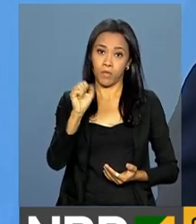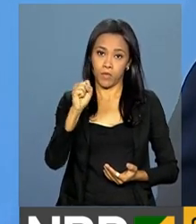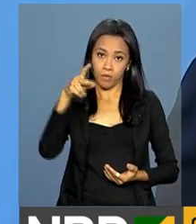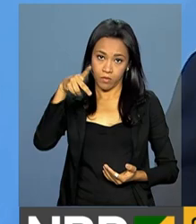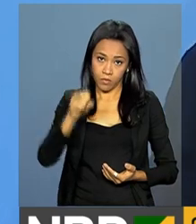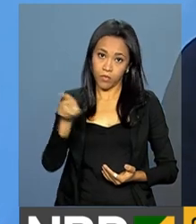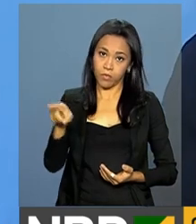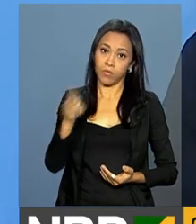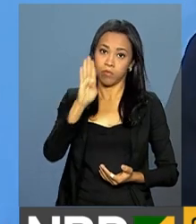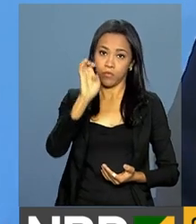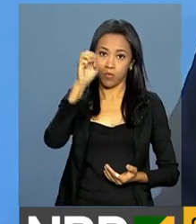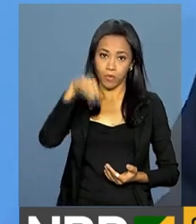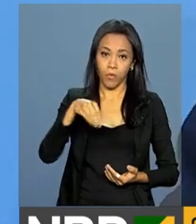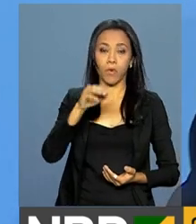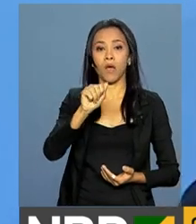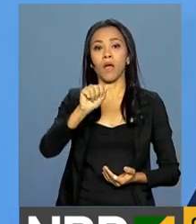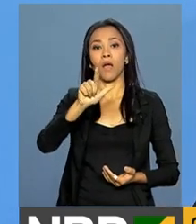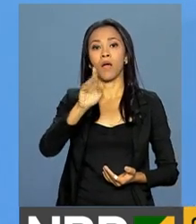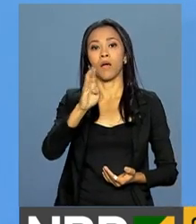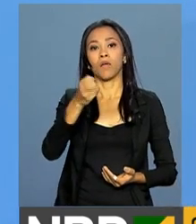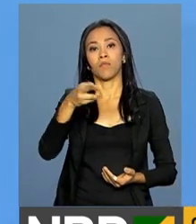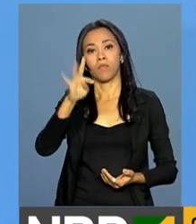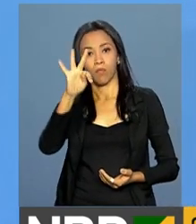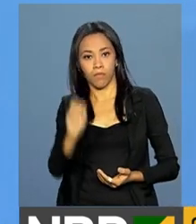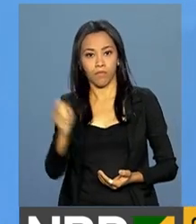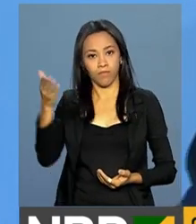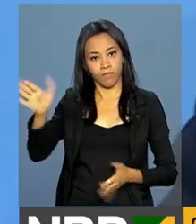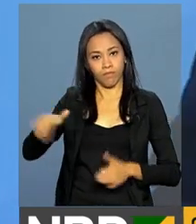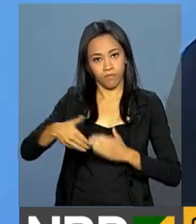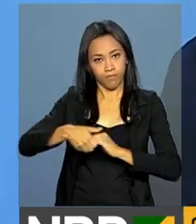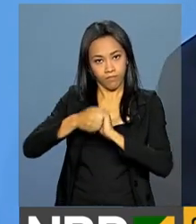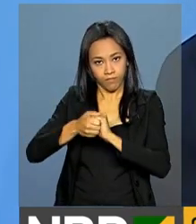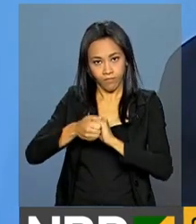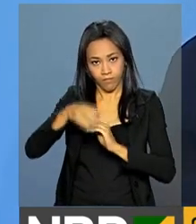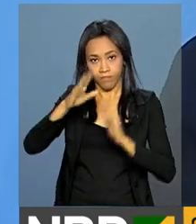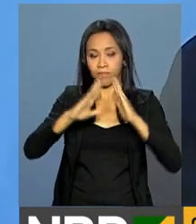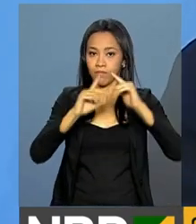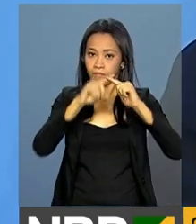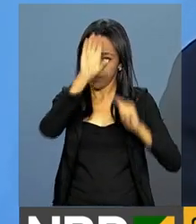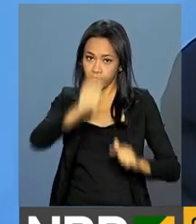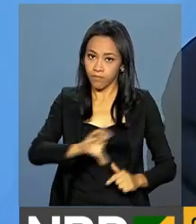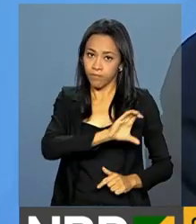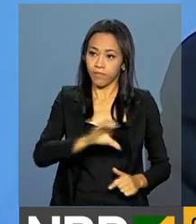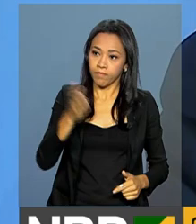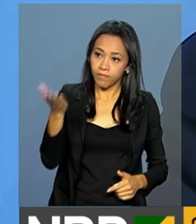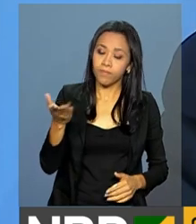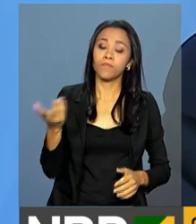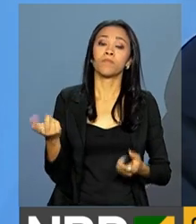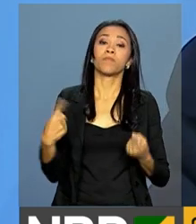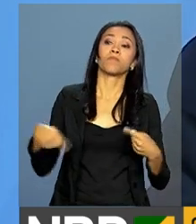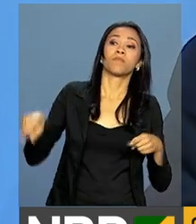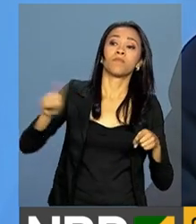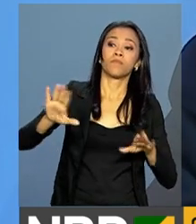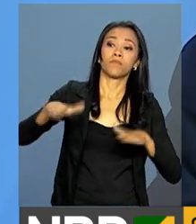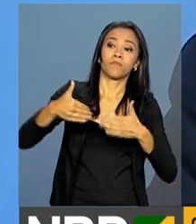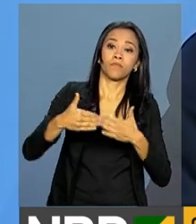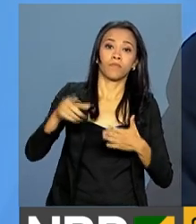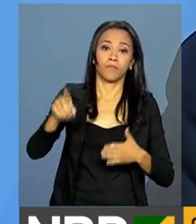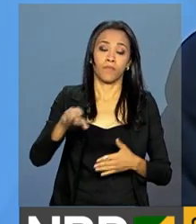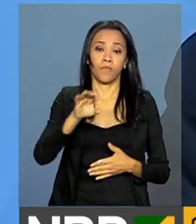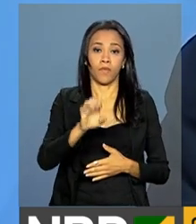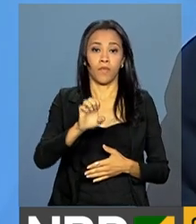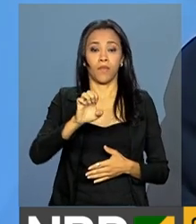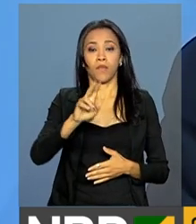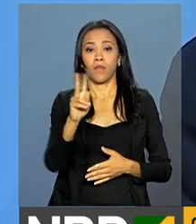Taveira Corrêa. Quero cumprimentar os ministros de Estado, Raul Jungmann, Diogo Oliveira, Helder Barbalho, os queridos amigos